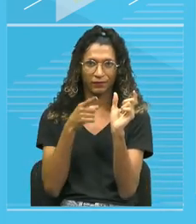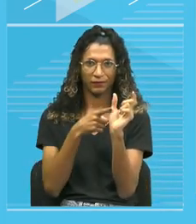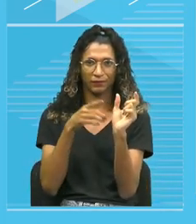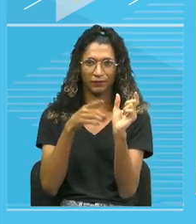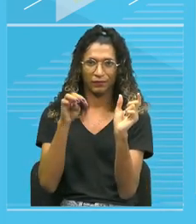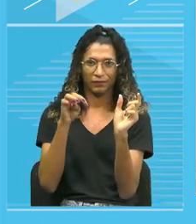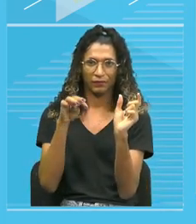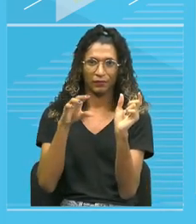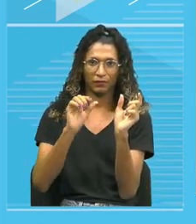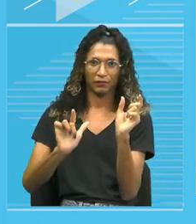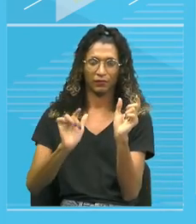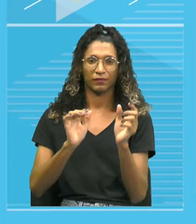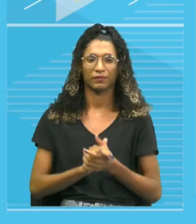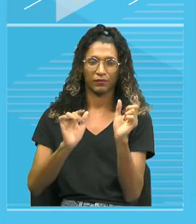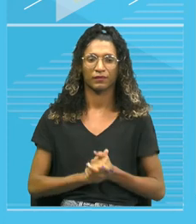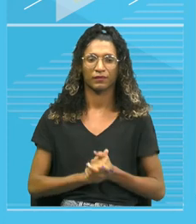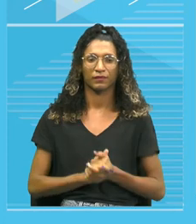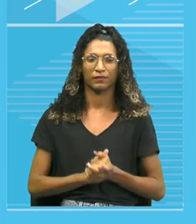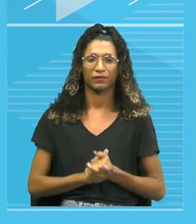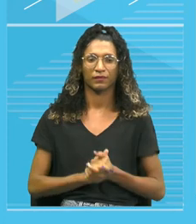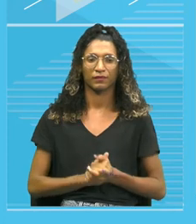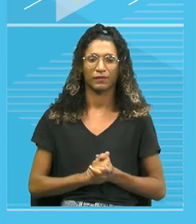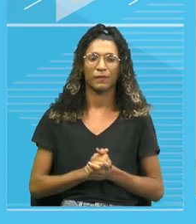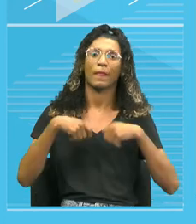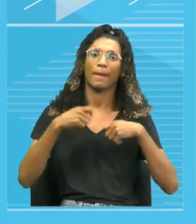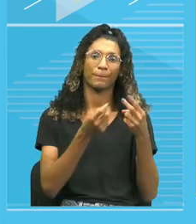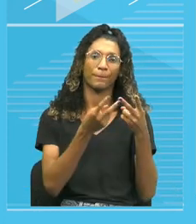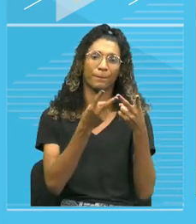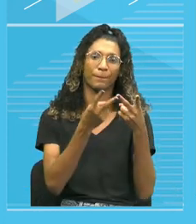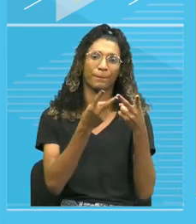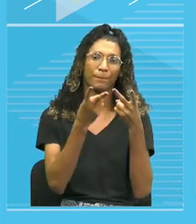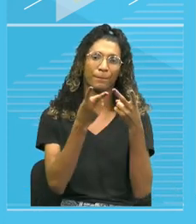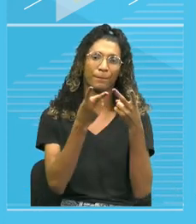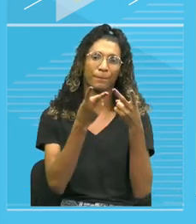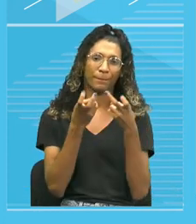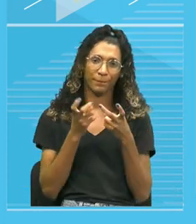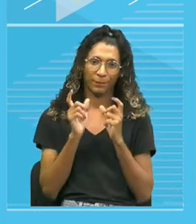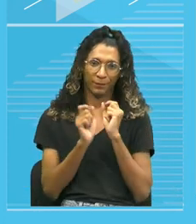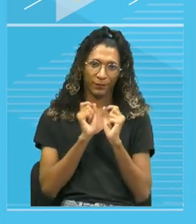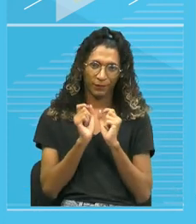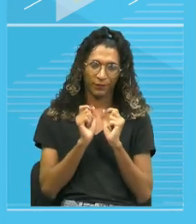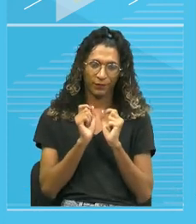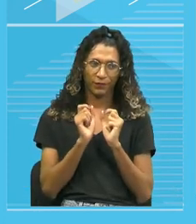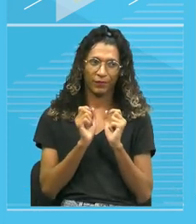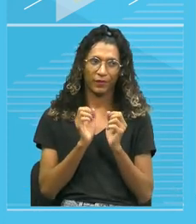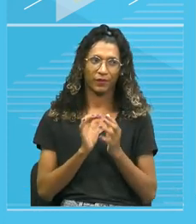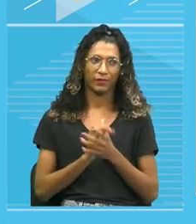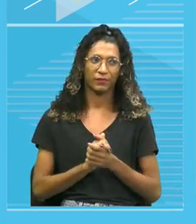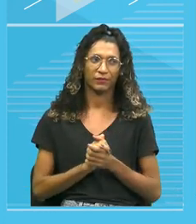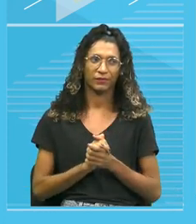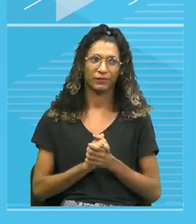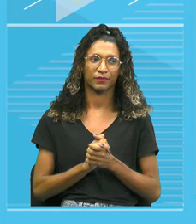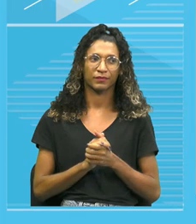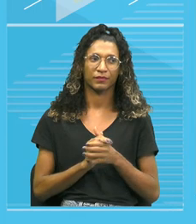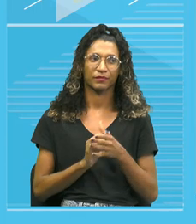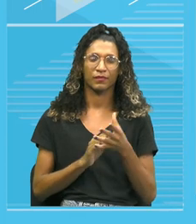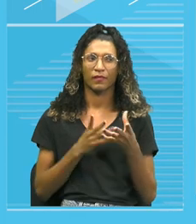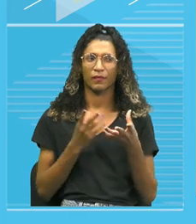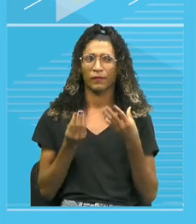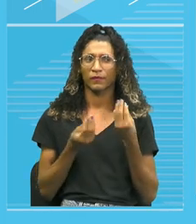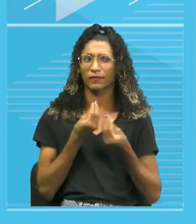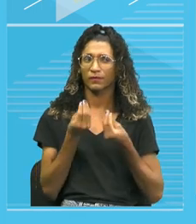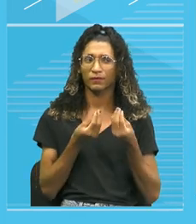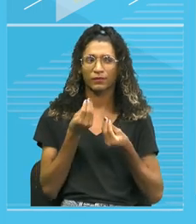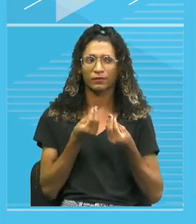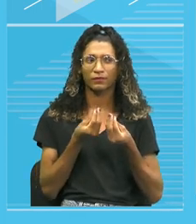quando ele coloca mol nós temos que olhar automaticamente para estequiometria da reação olha